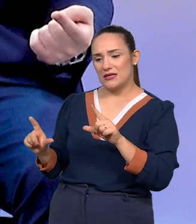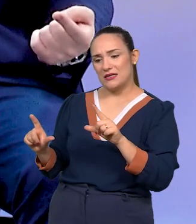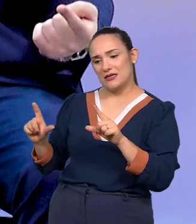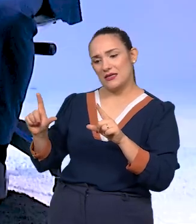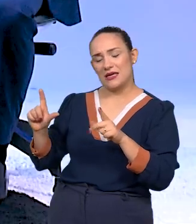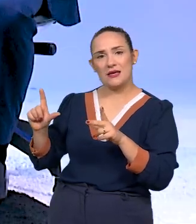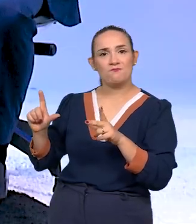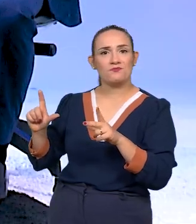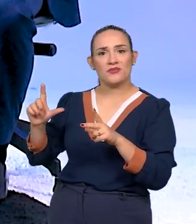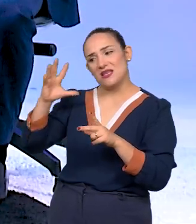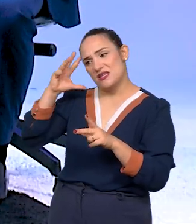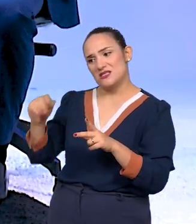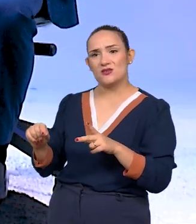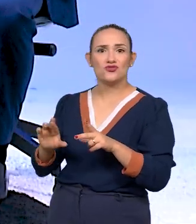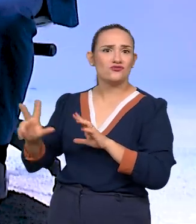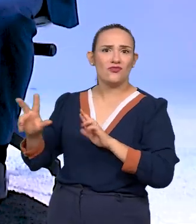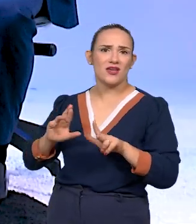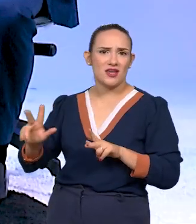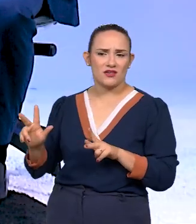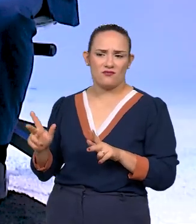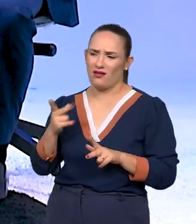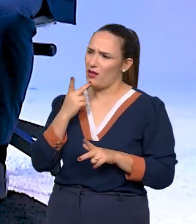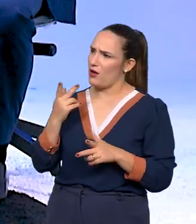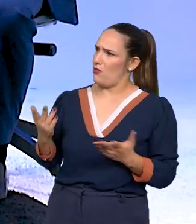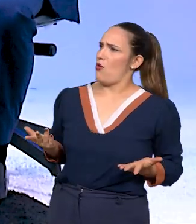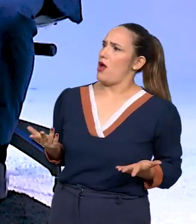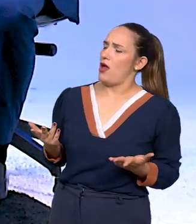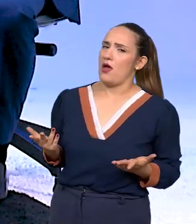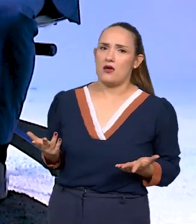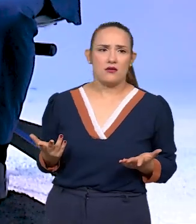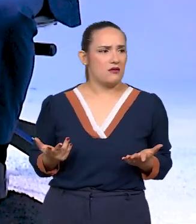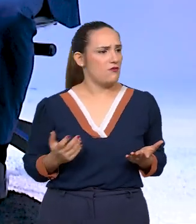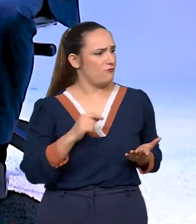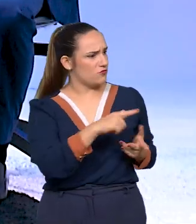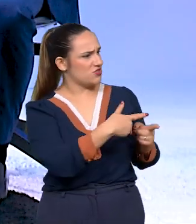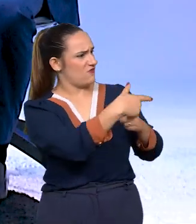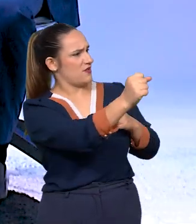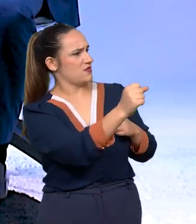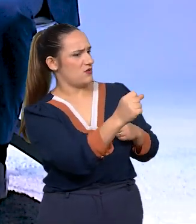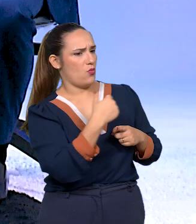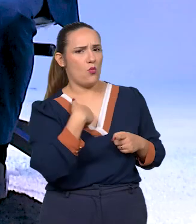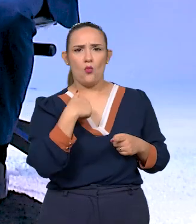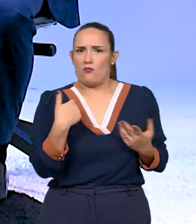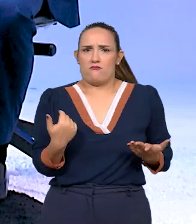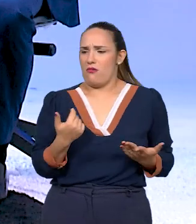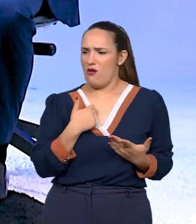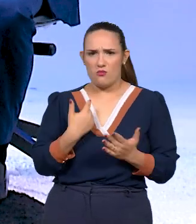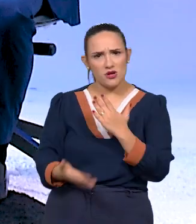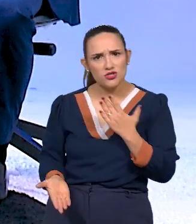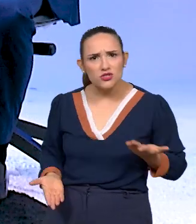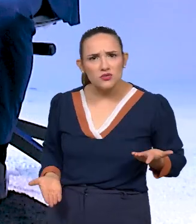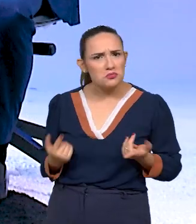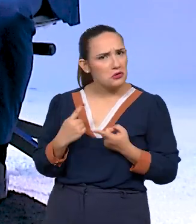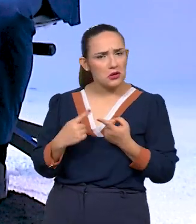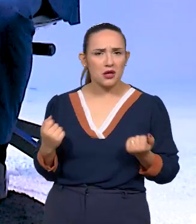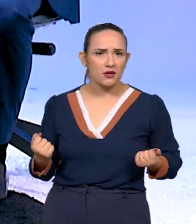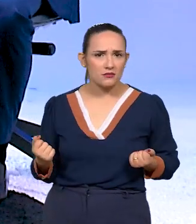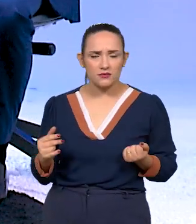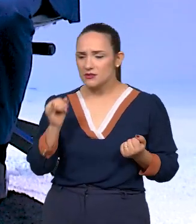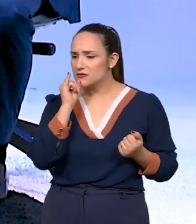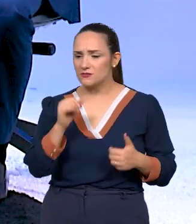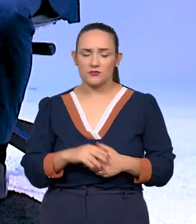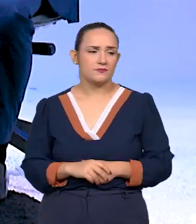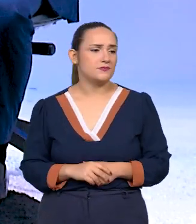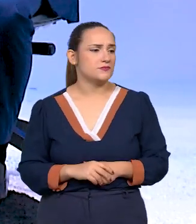contribuintes? Ou seja, um contribuinte ganha ação e reconhece que aquele tributo é indevido. Outro contribuinte